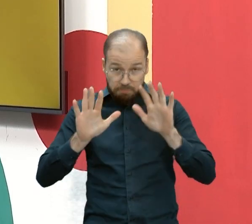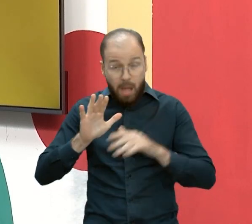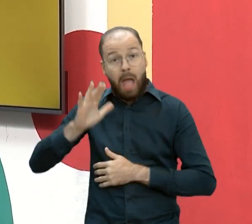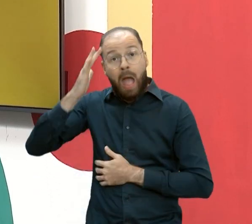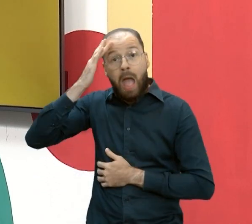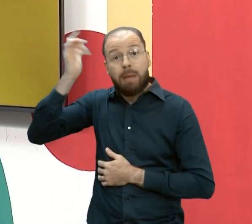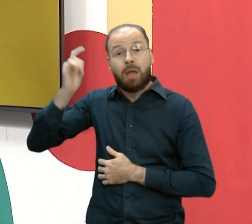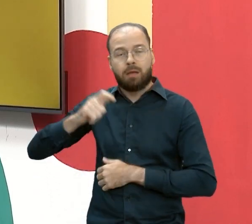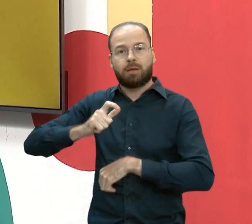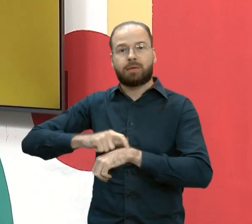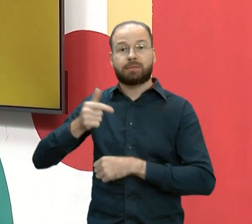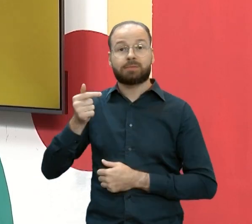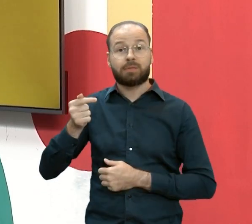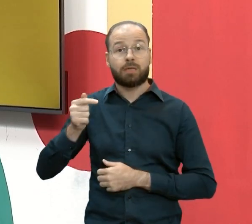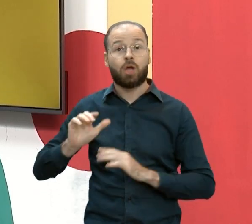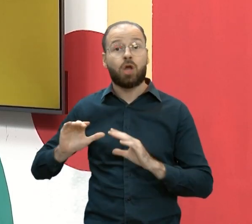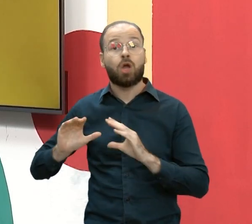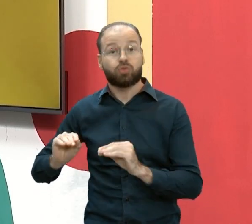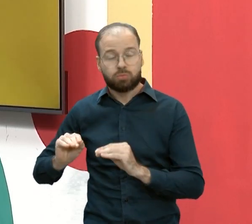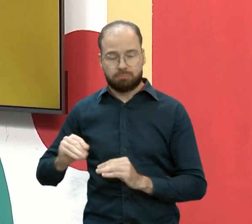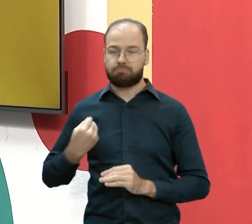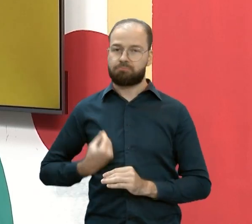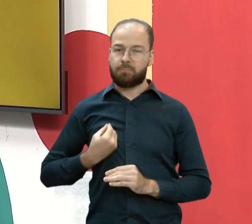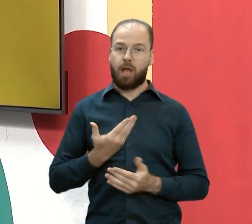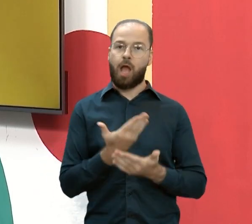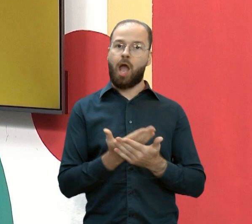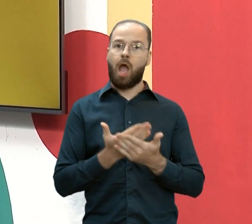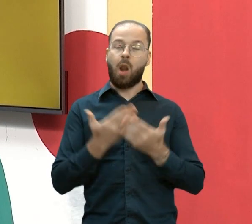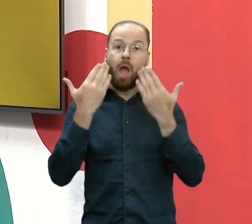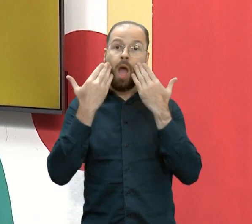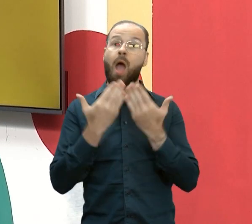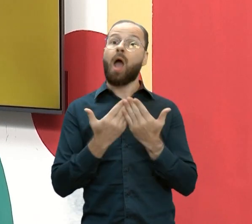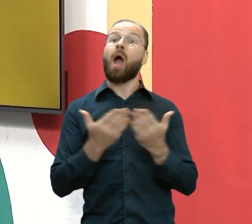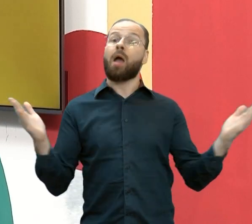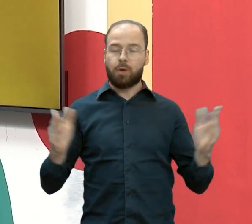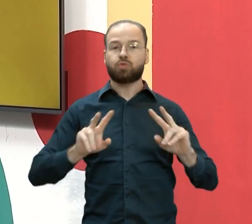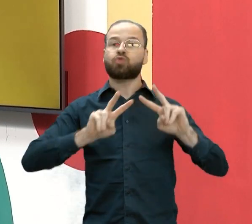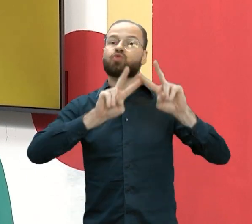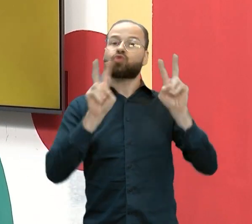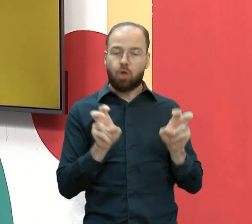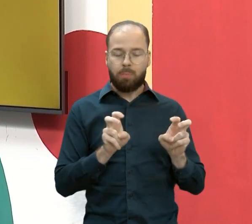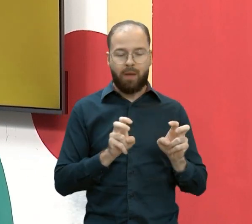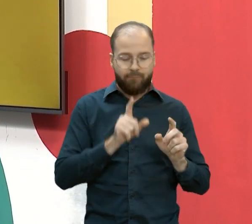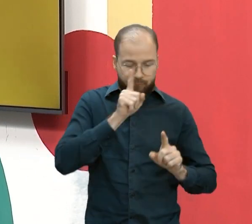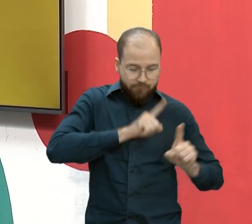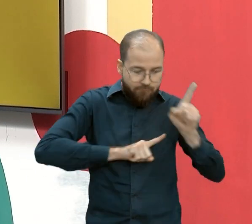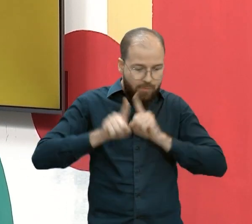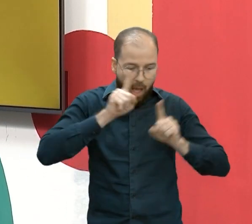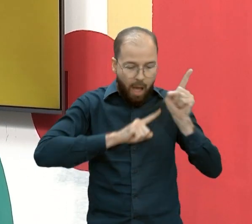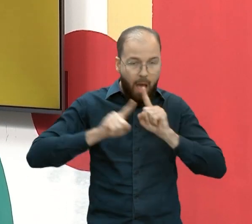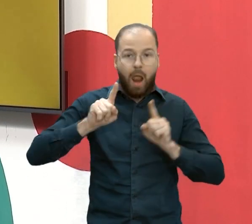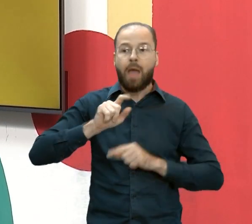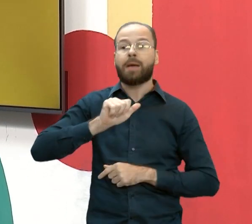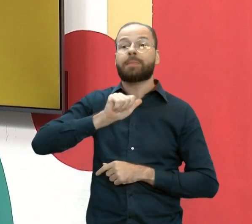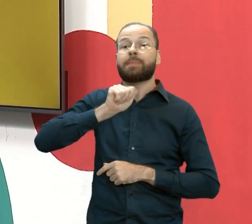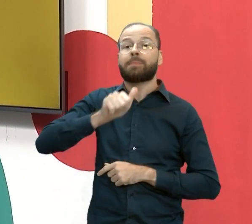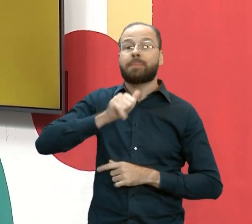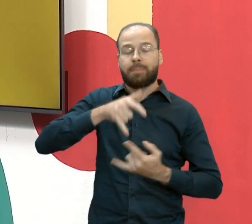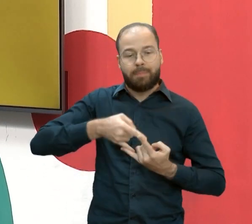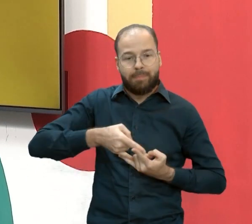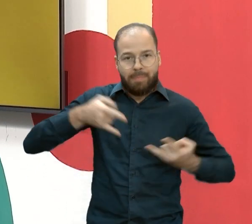às 19h, acontece uma aula aberta sobre pobreza menstrual na Faculdade de Enfermagem. O encontro